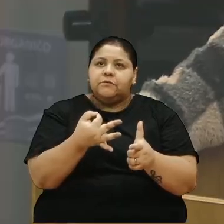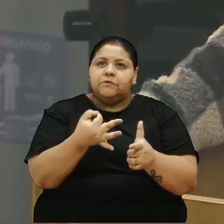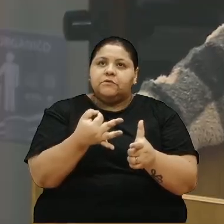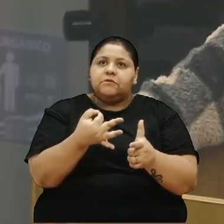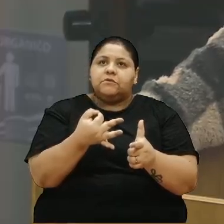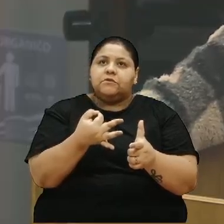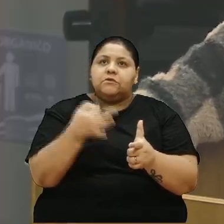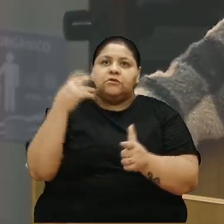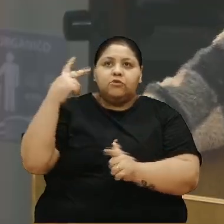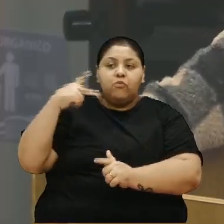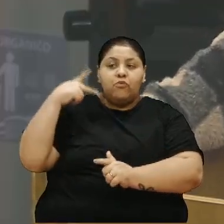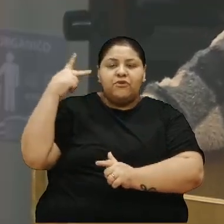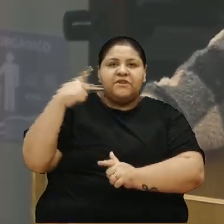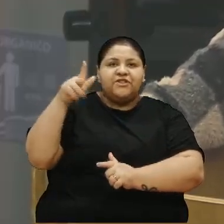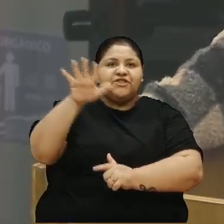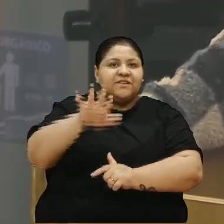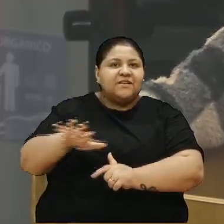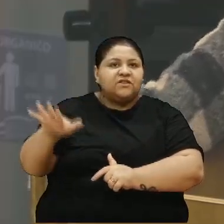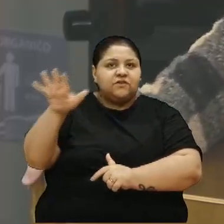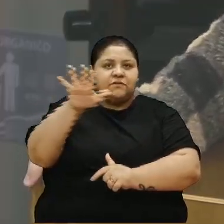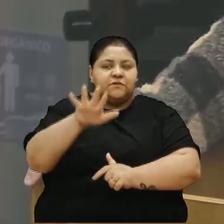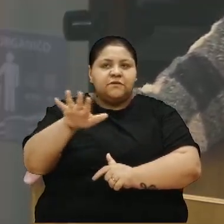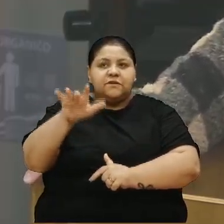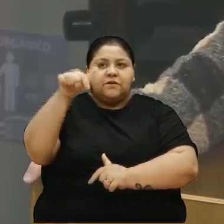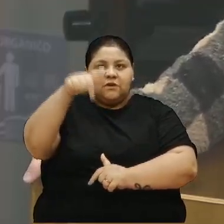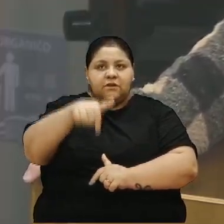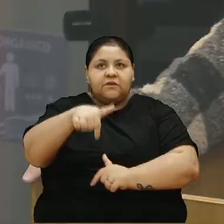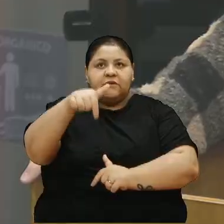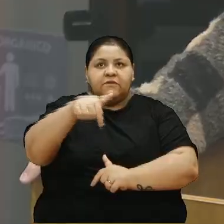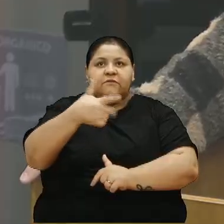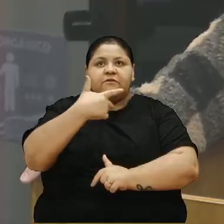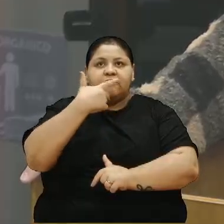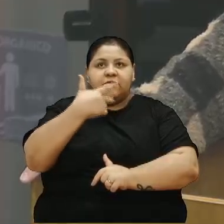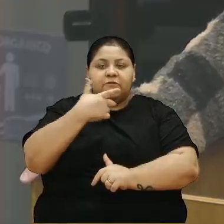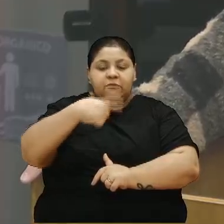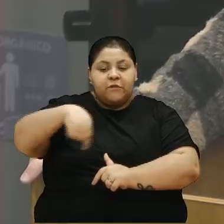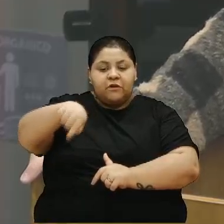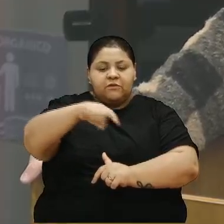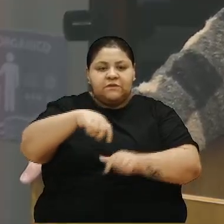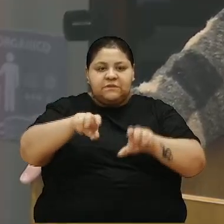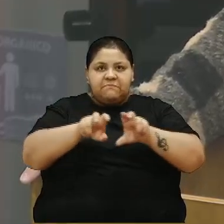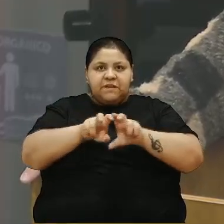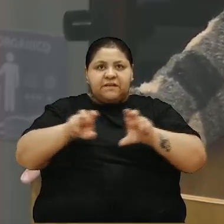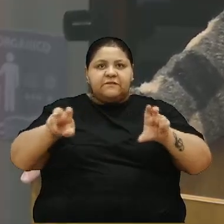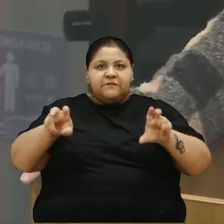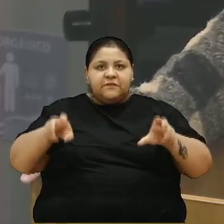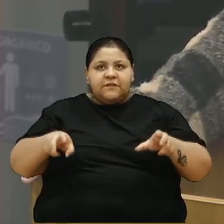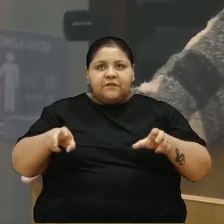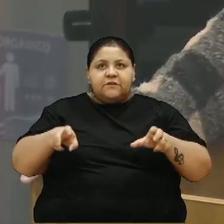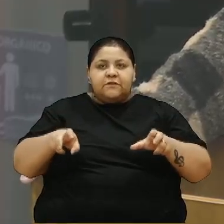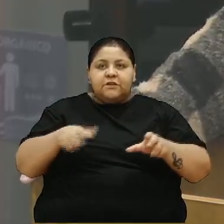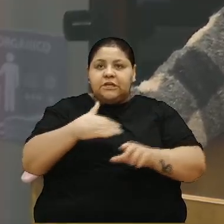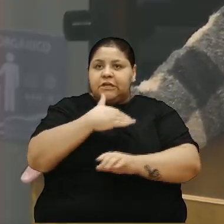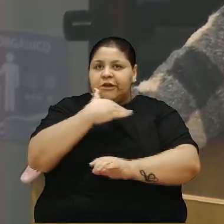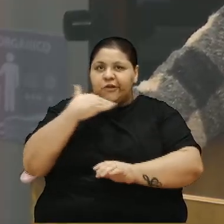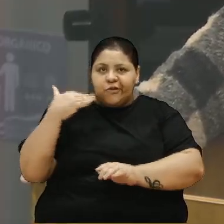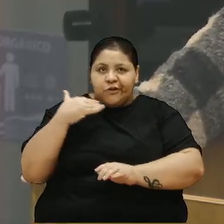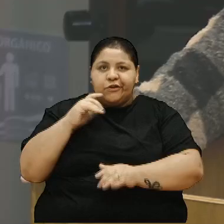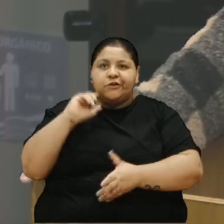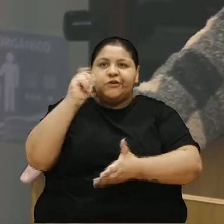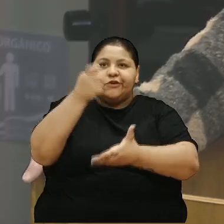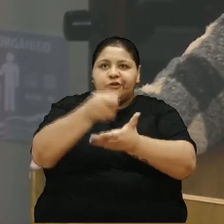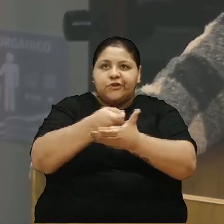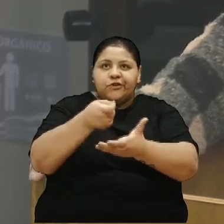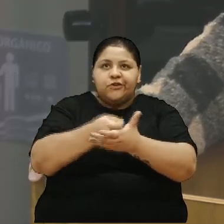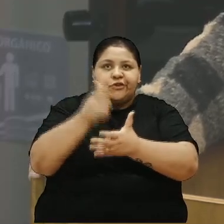sobre política nacional. E aqui creio que falo pela nossa bancada, que morre um dos grandes lutadores